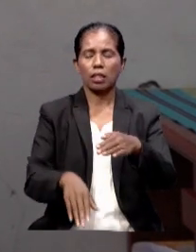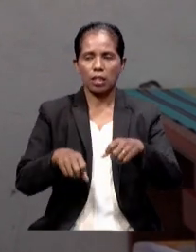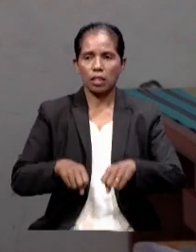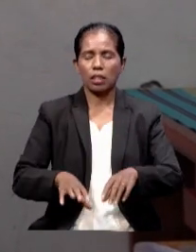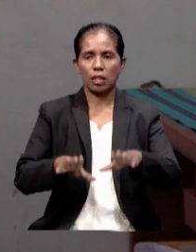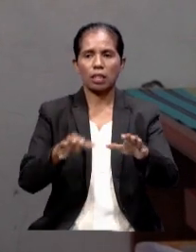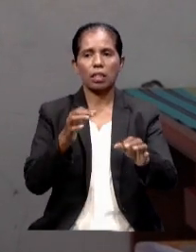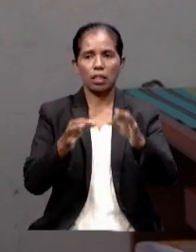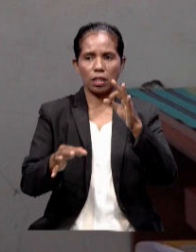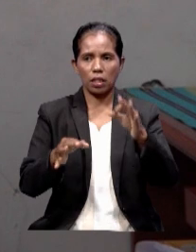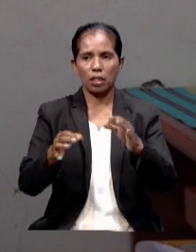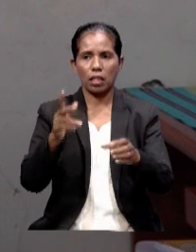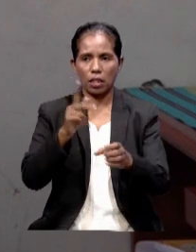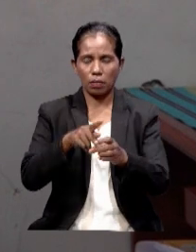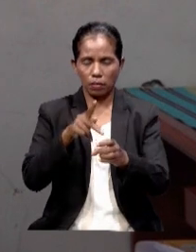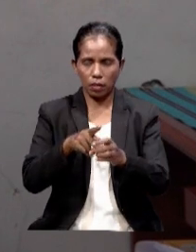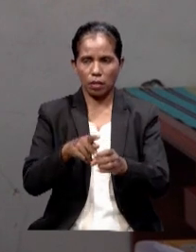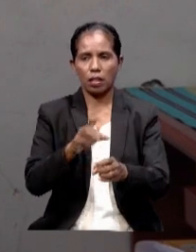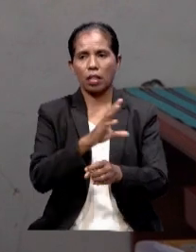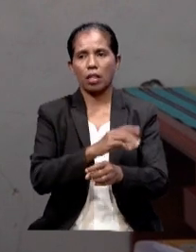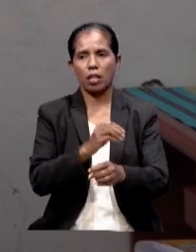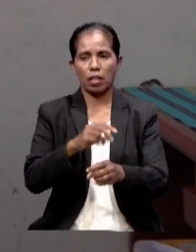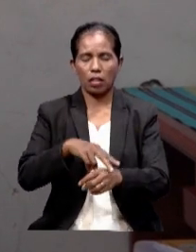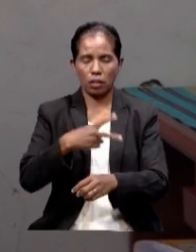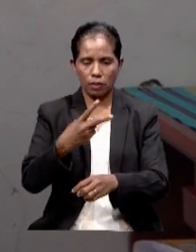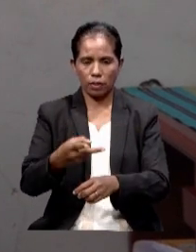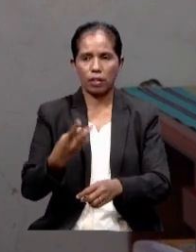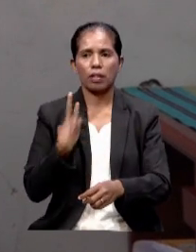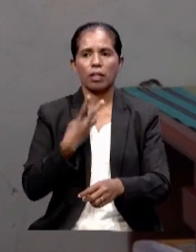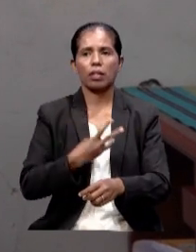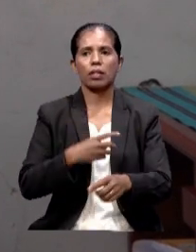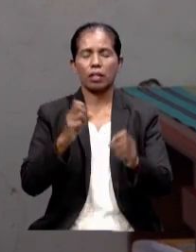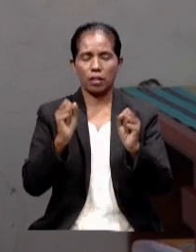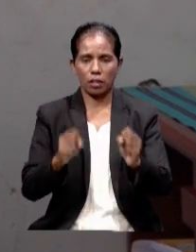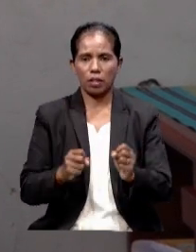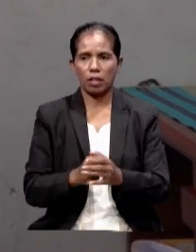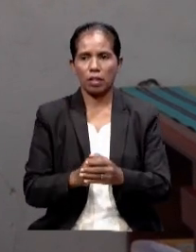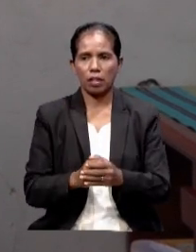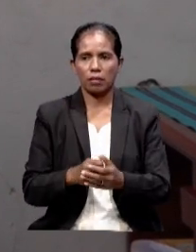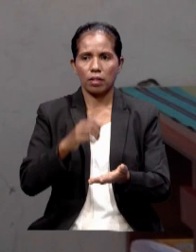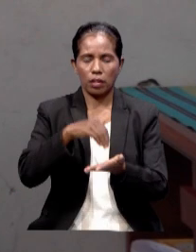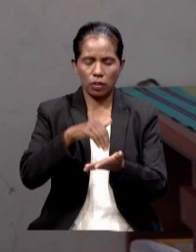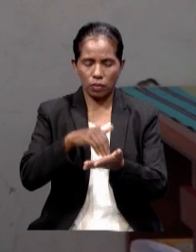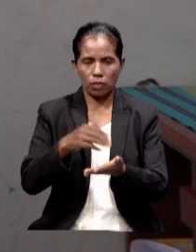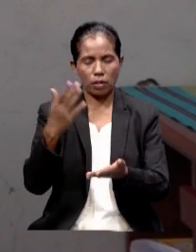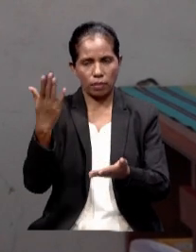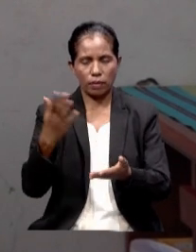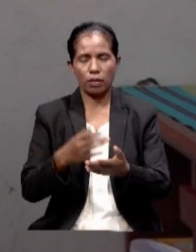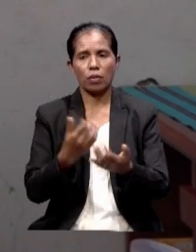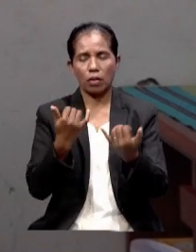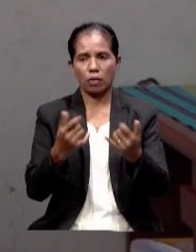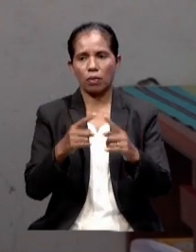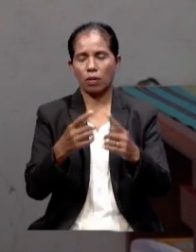enba e há mina ruma, ole ruma, faca ruma e enba. Então, se falta estudo da nede. Então, agora